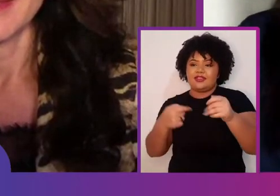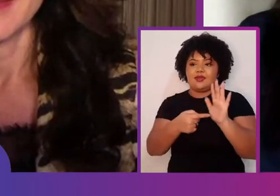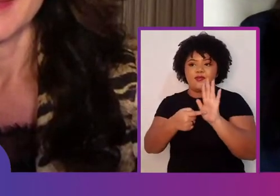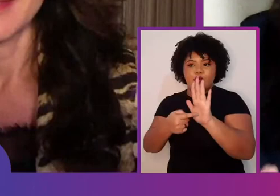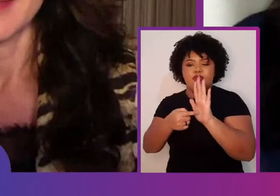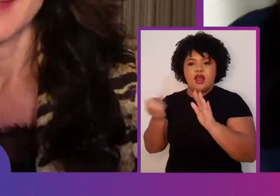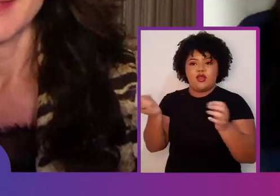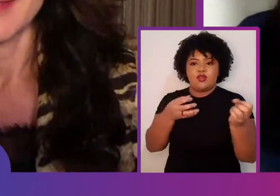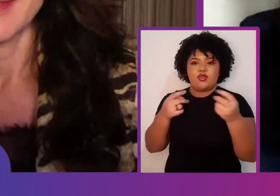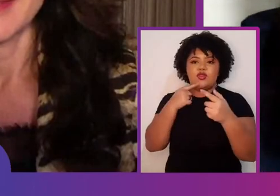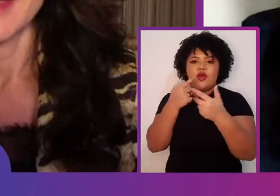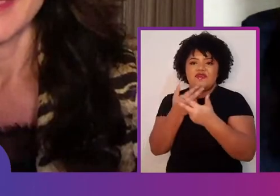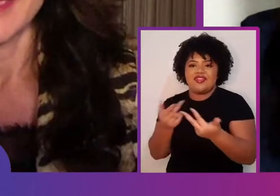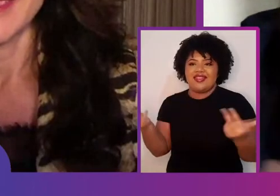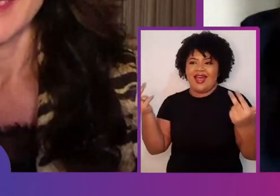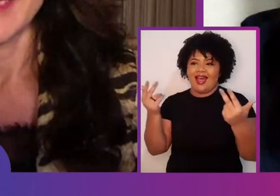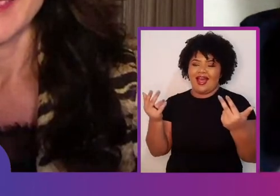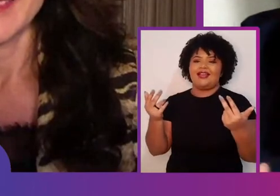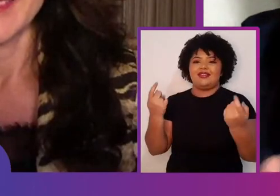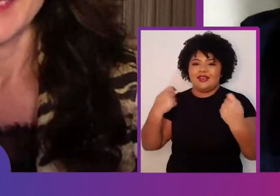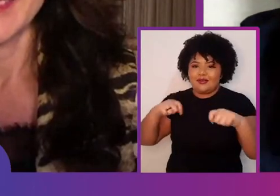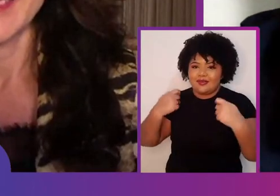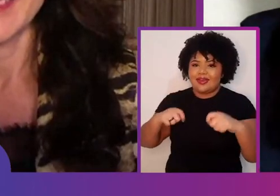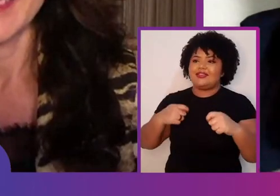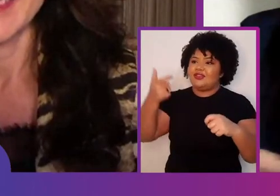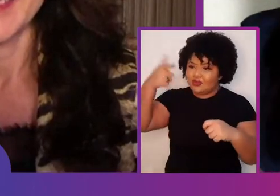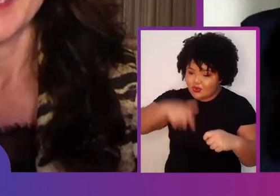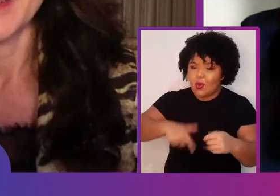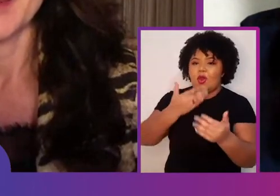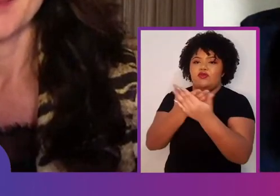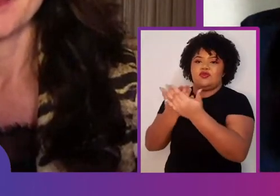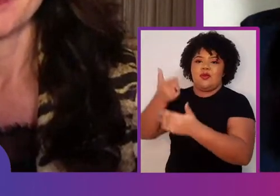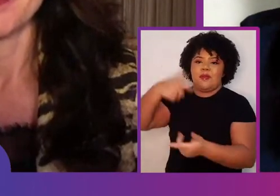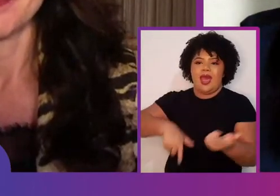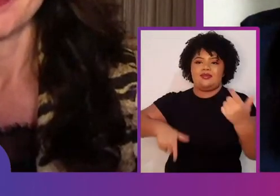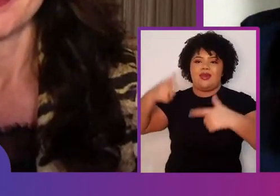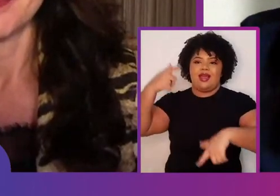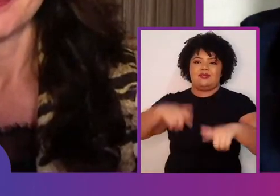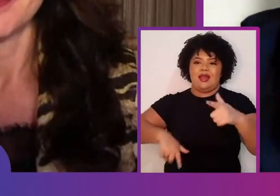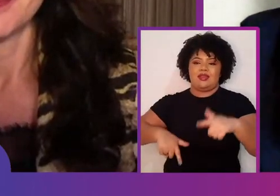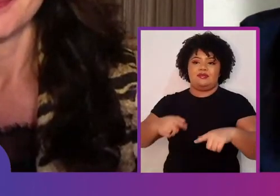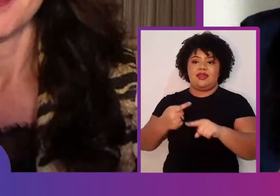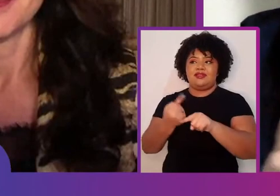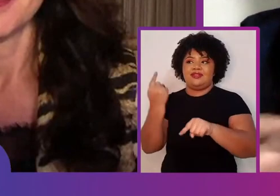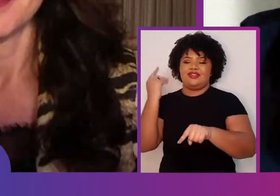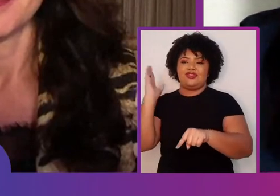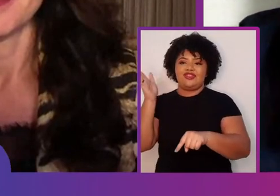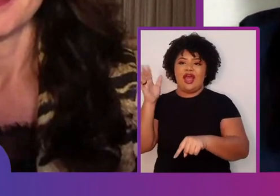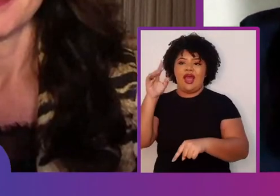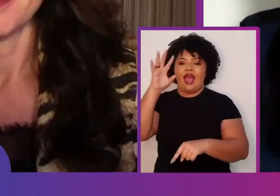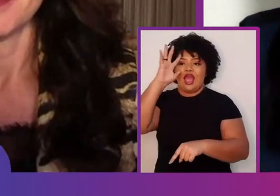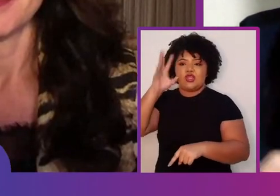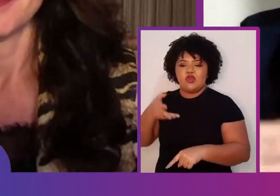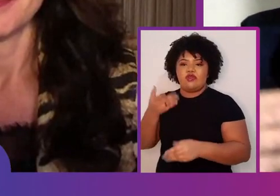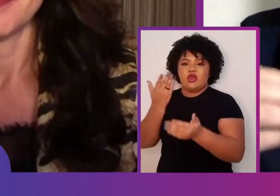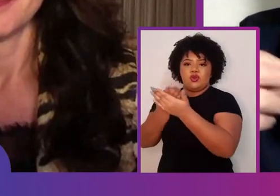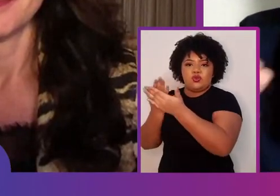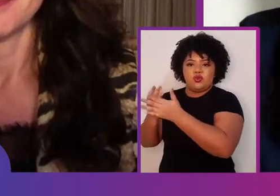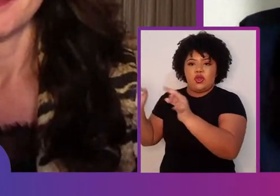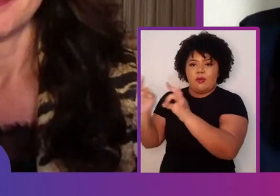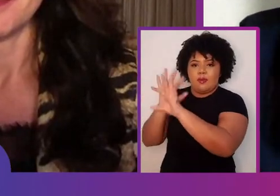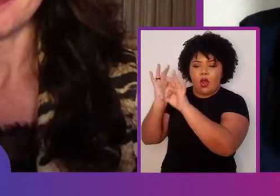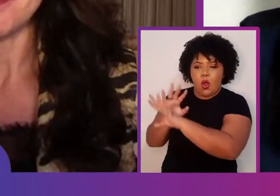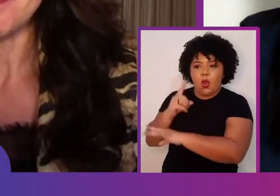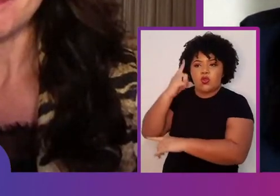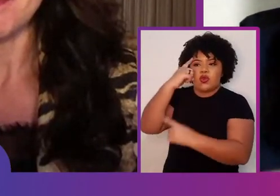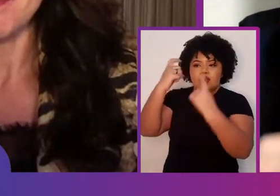chegar os salgadinhos, vamos começar a festa de novo. Já está todo mundo resolvido no baile. Né? Já está todo mundo, já comprou suas ideias, já